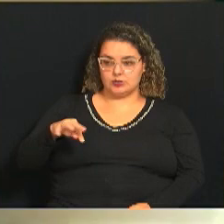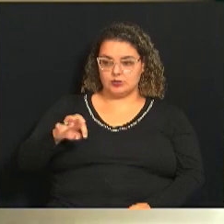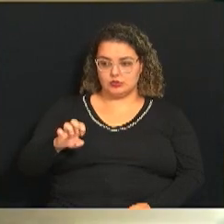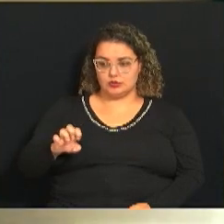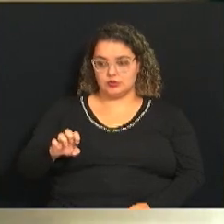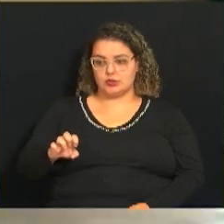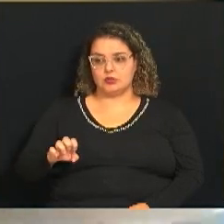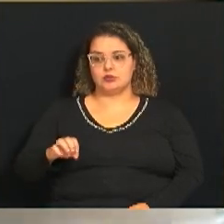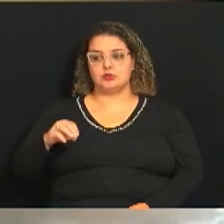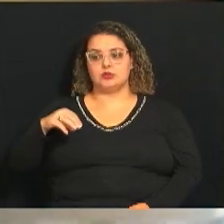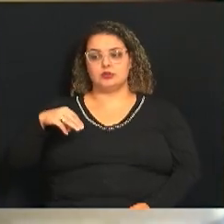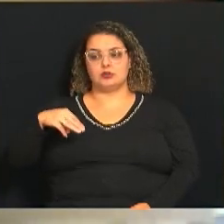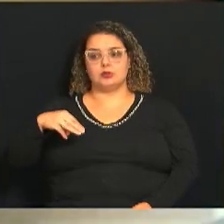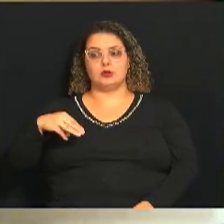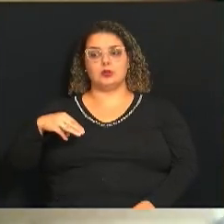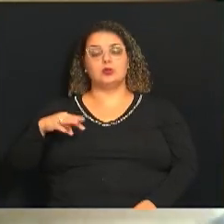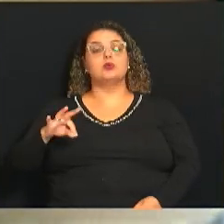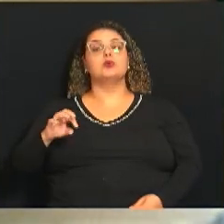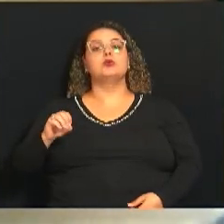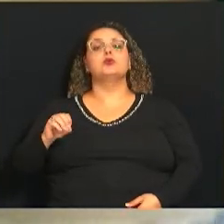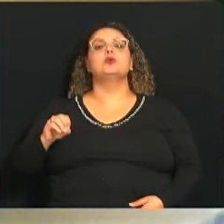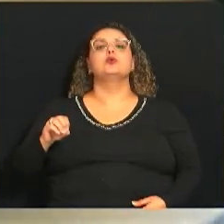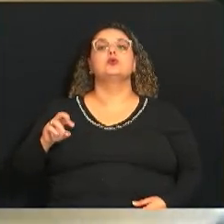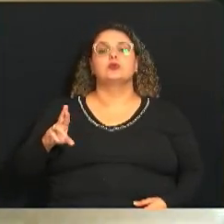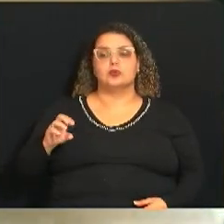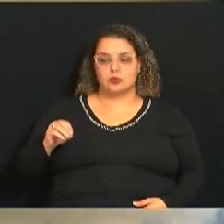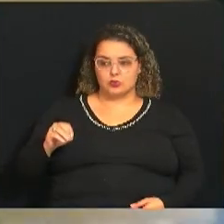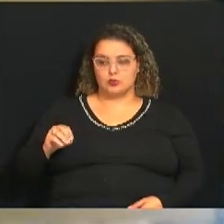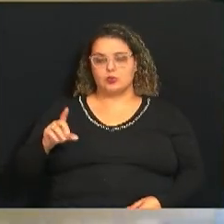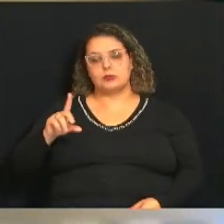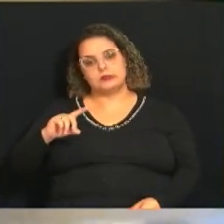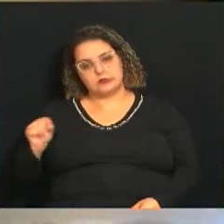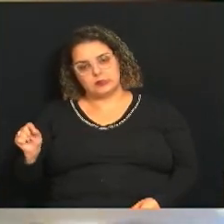181/2021, projeto de autoria do vereador Arnaldo Salvetti.